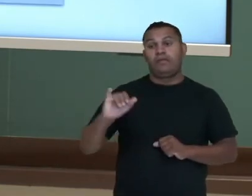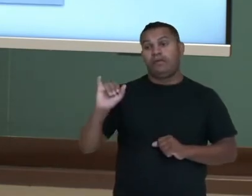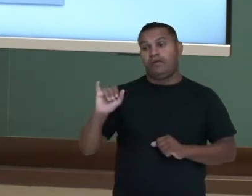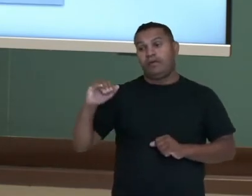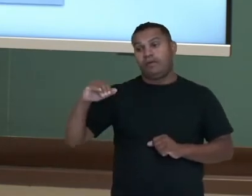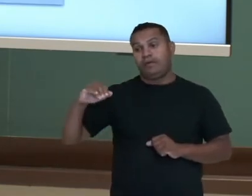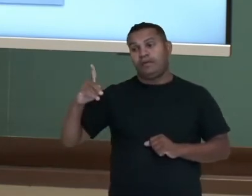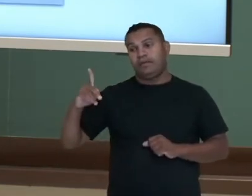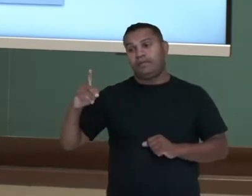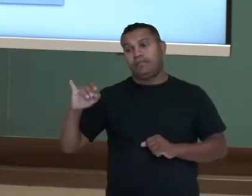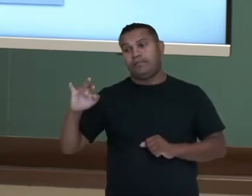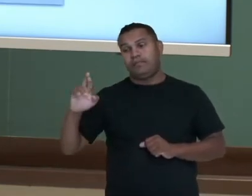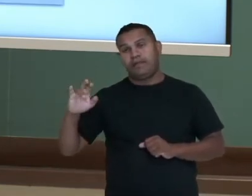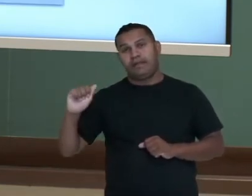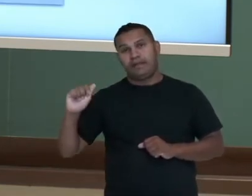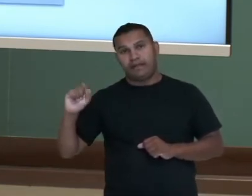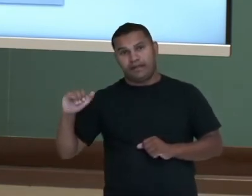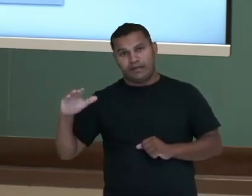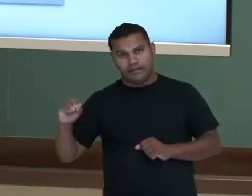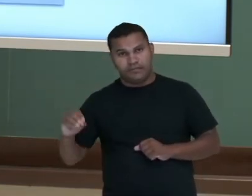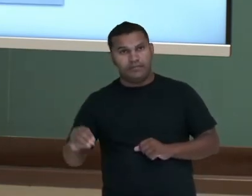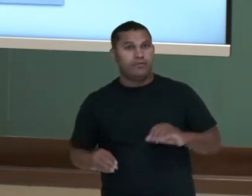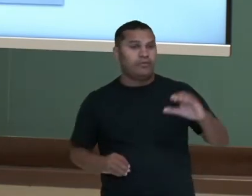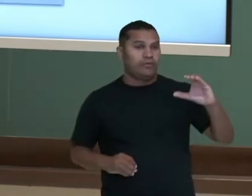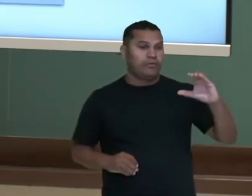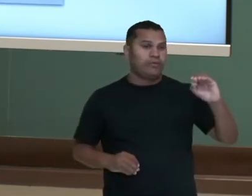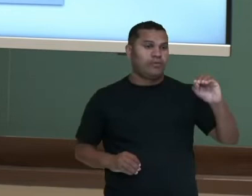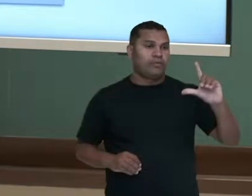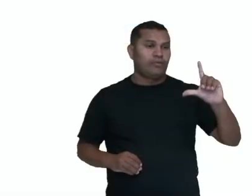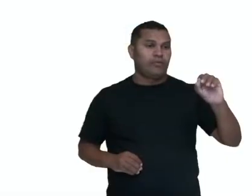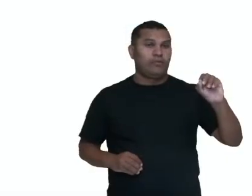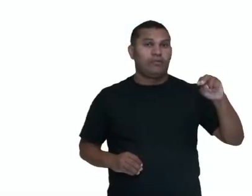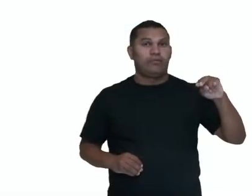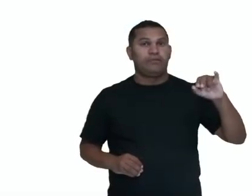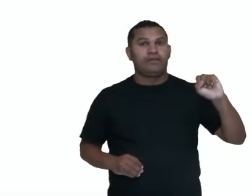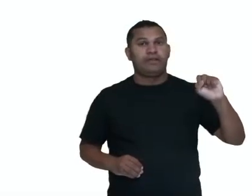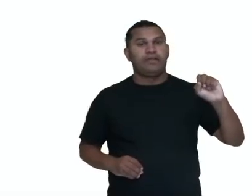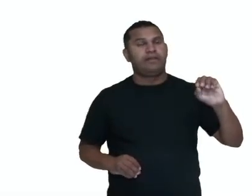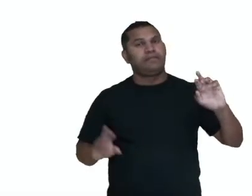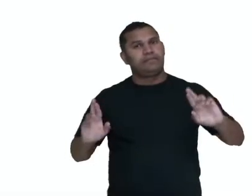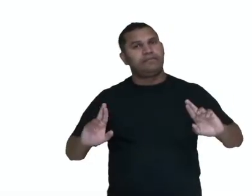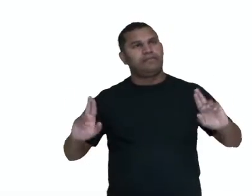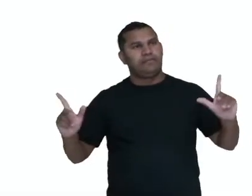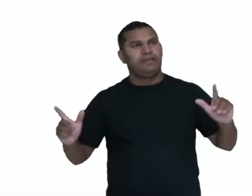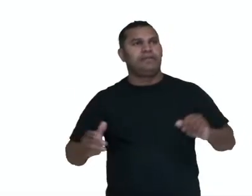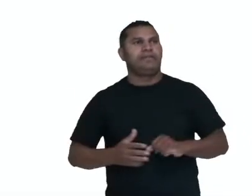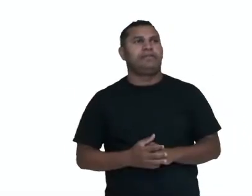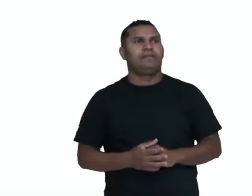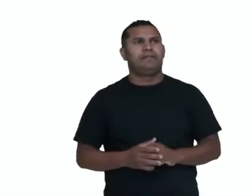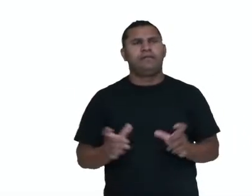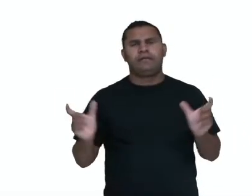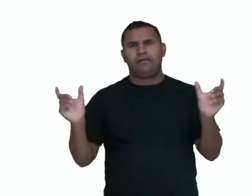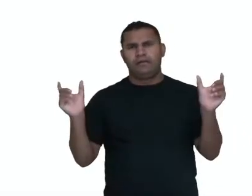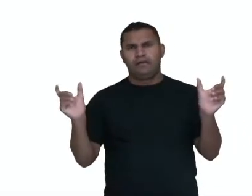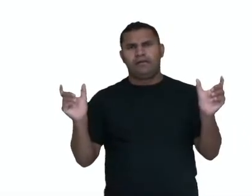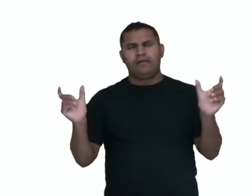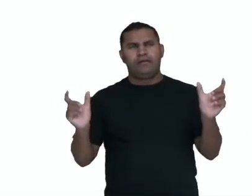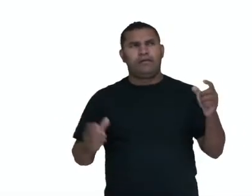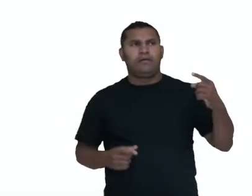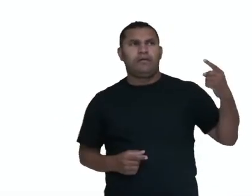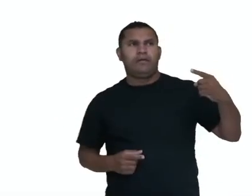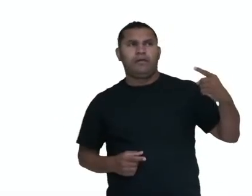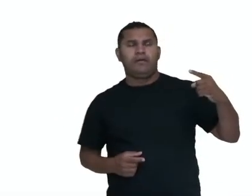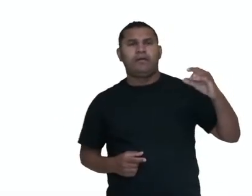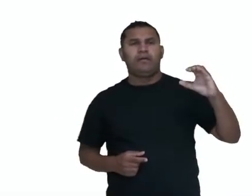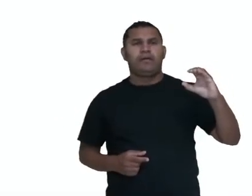E aqui nesse mapa, o avanço, a gente começa a observar o avanço do colonialismo europeu a partir do século XV,